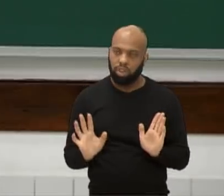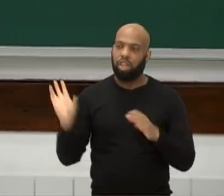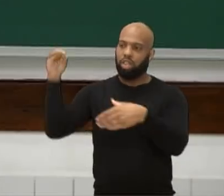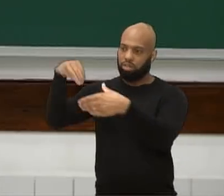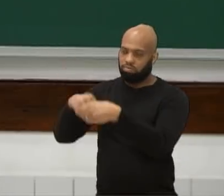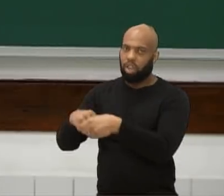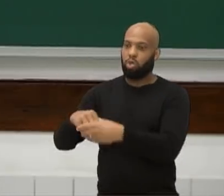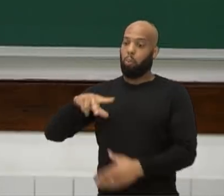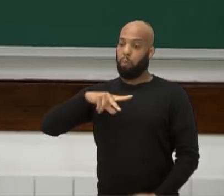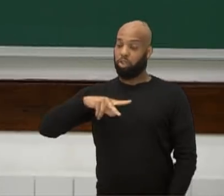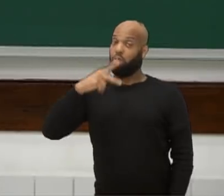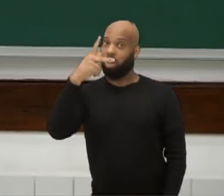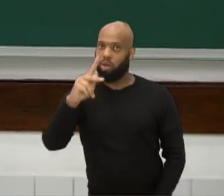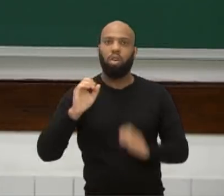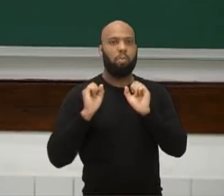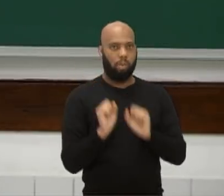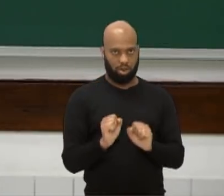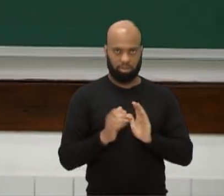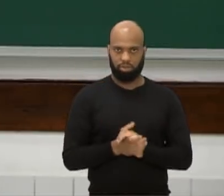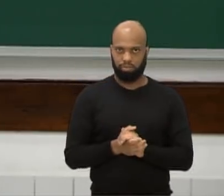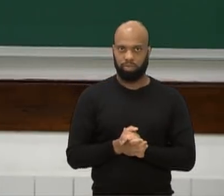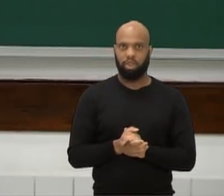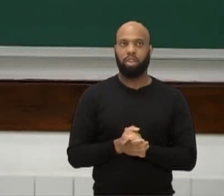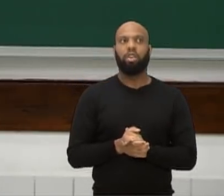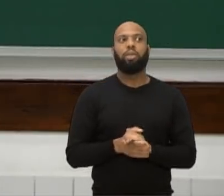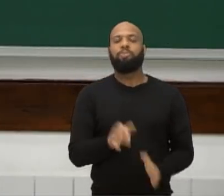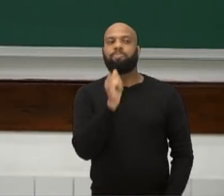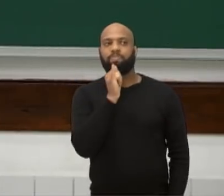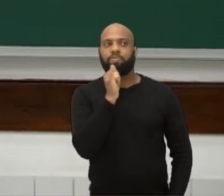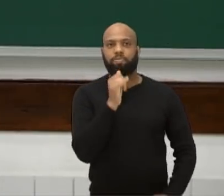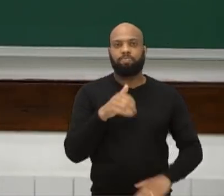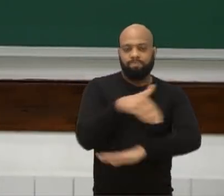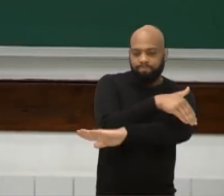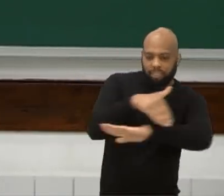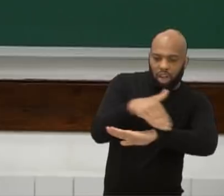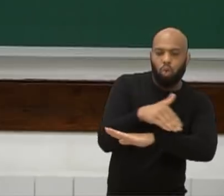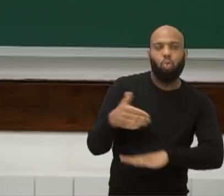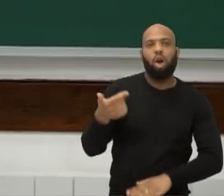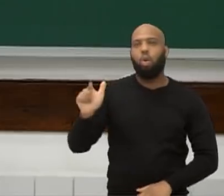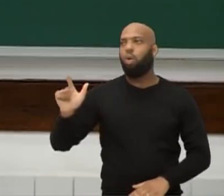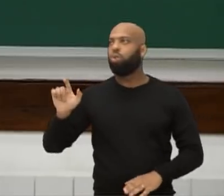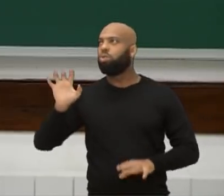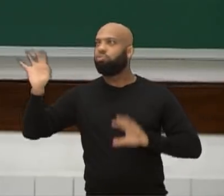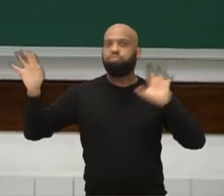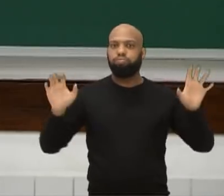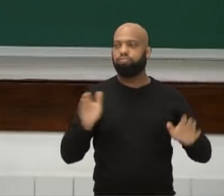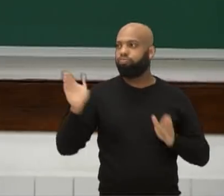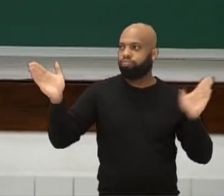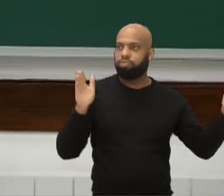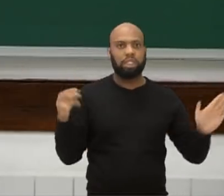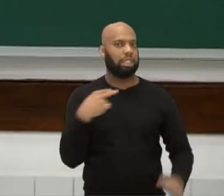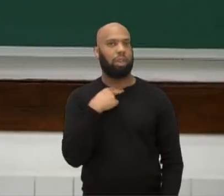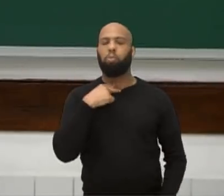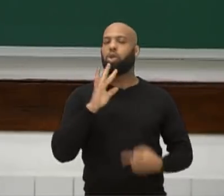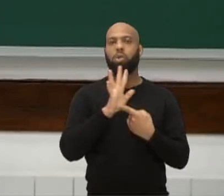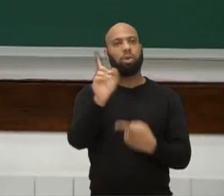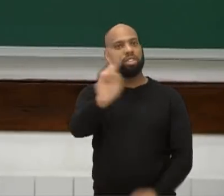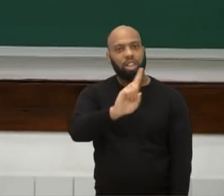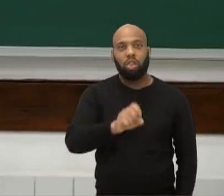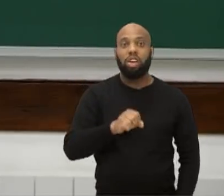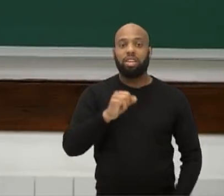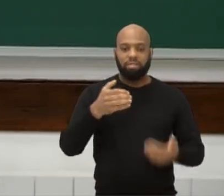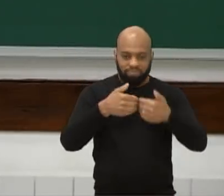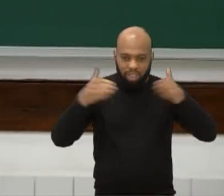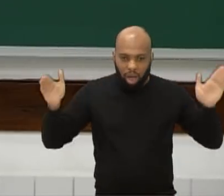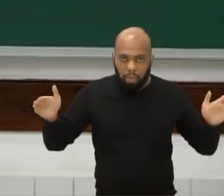dentro de uma propriedade sua e que, por exemplo, na rua ou em outros locais com portas abertas